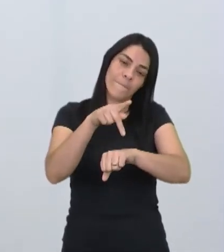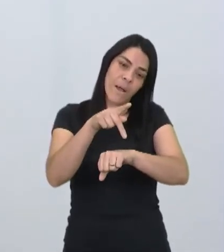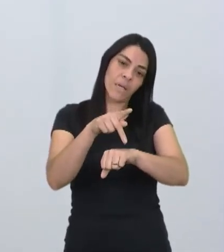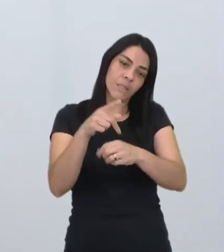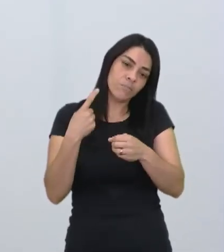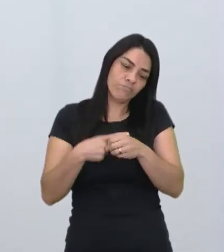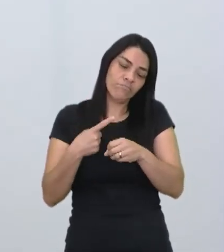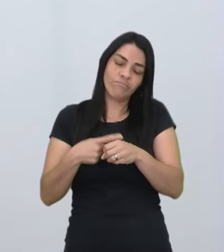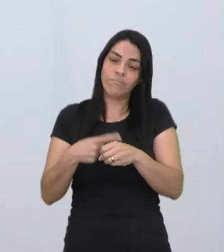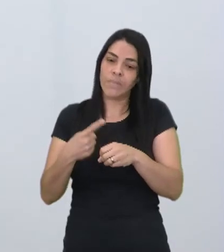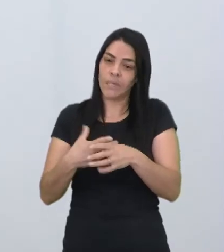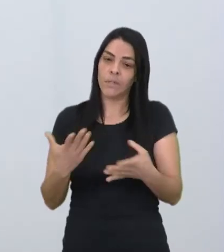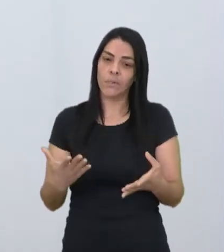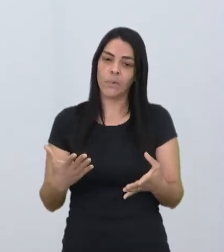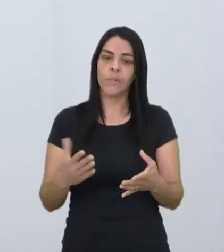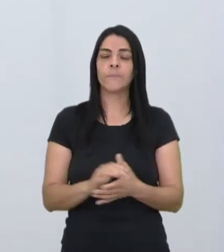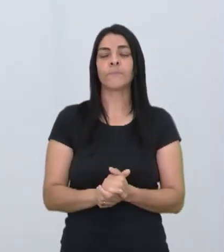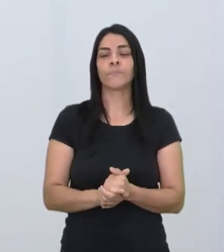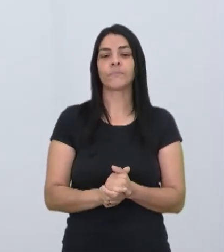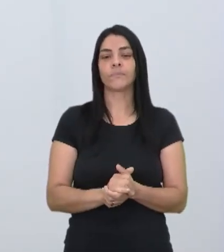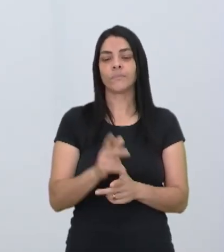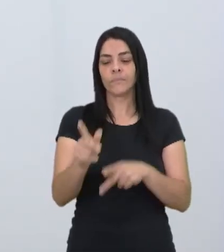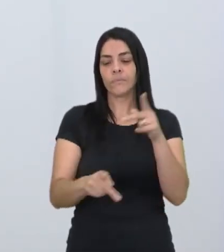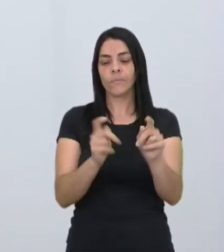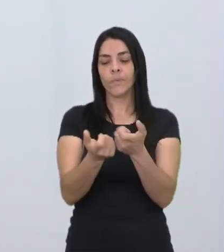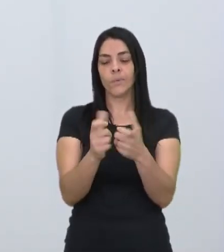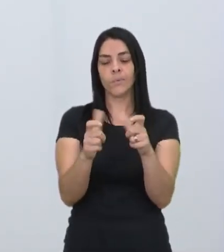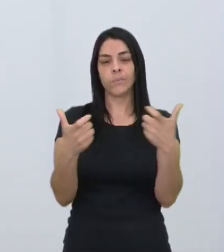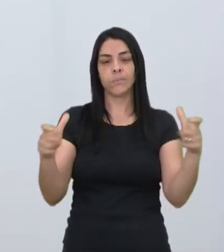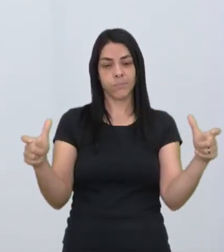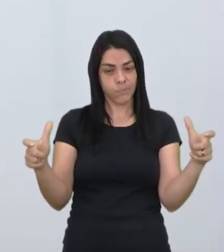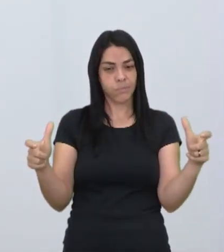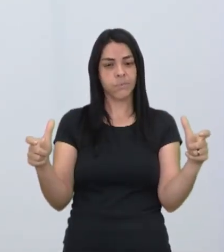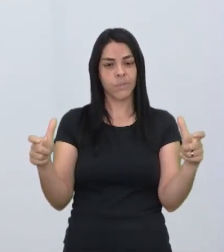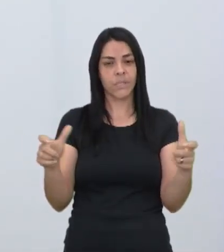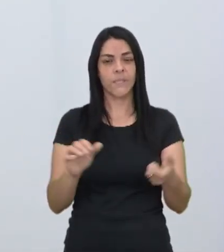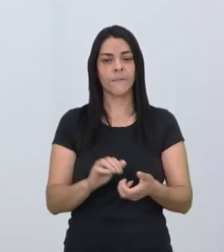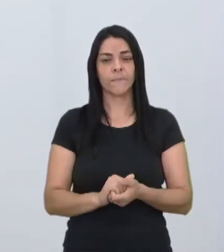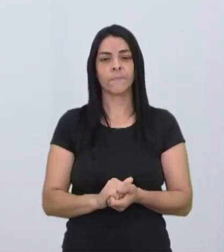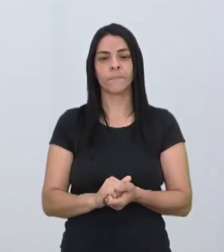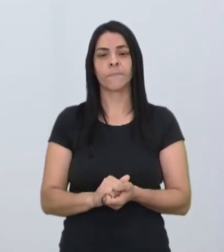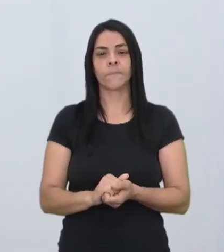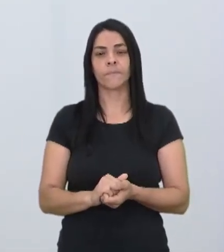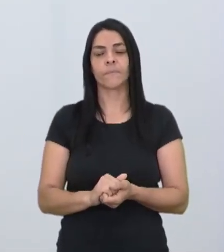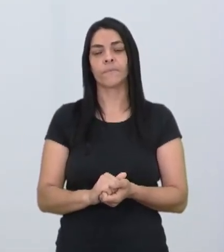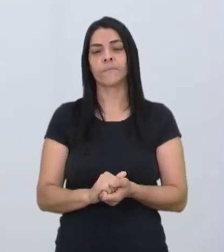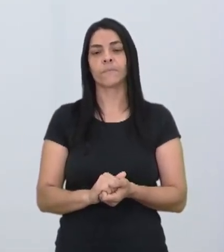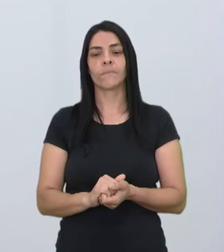do país, né, mais populoso do mundo é uma população um pouco mais escassa.